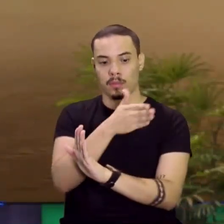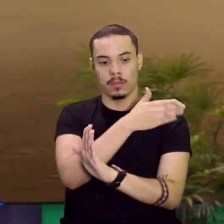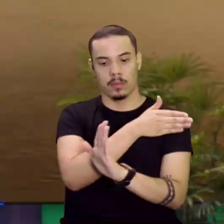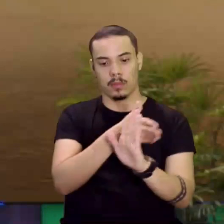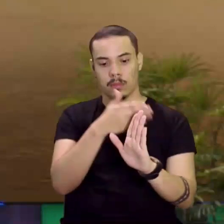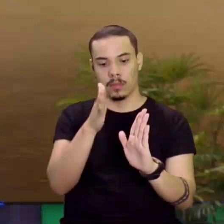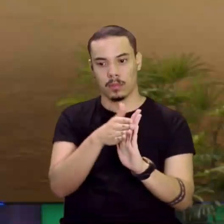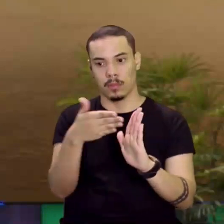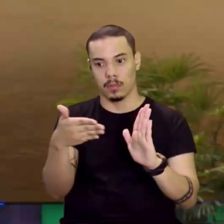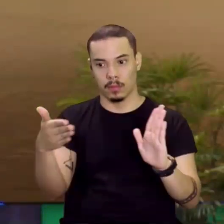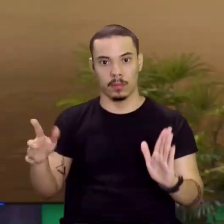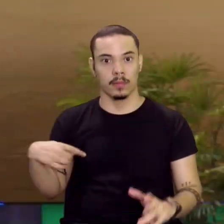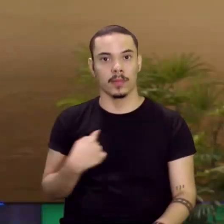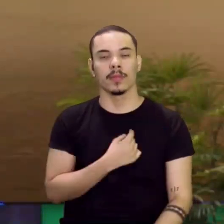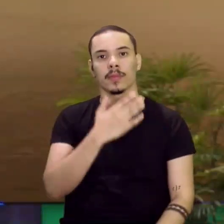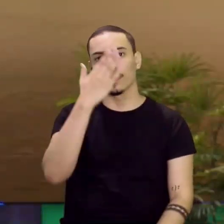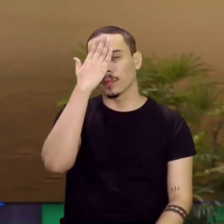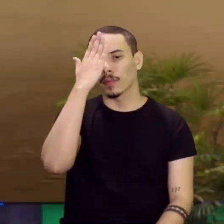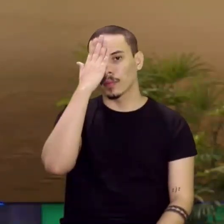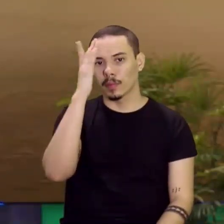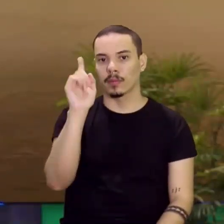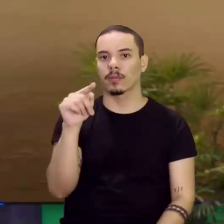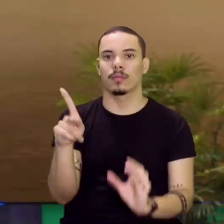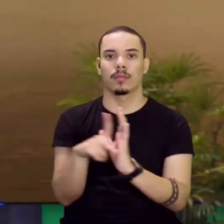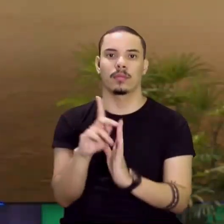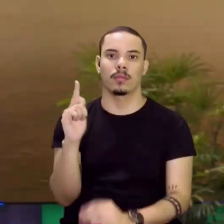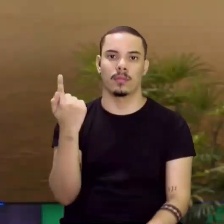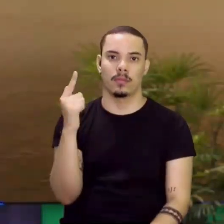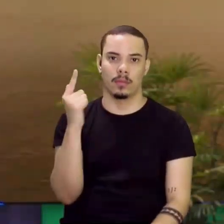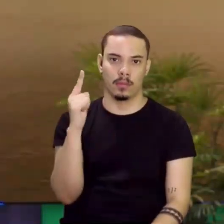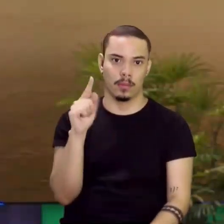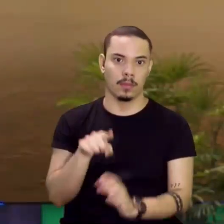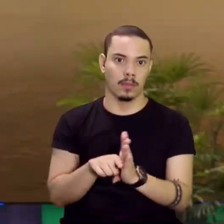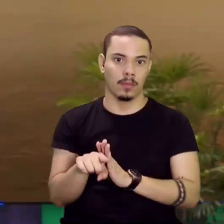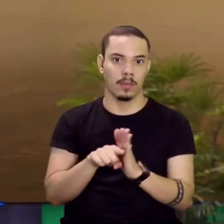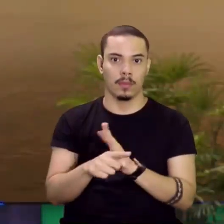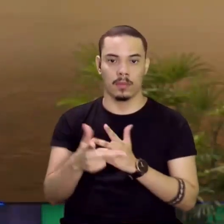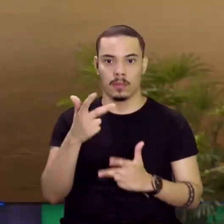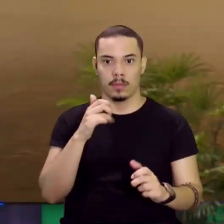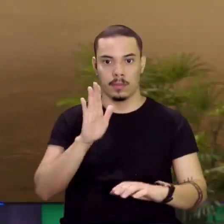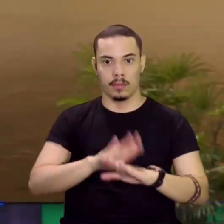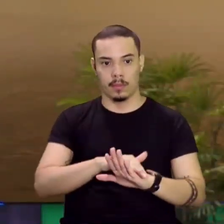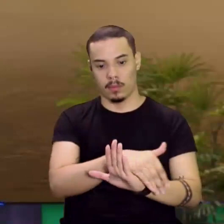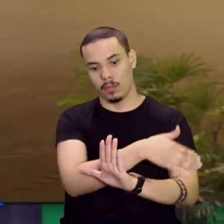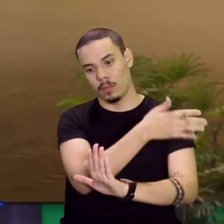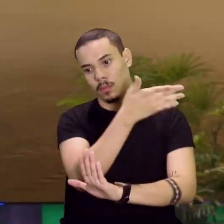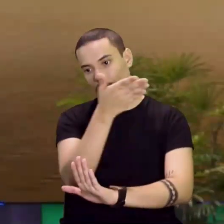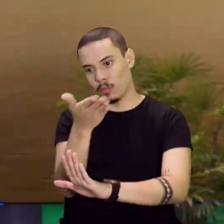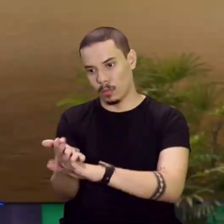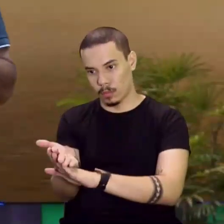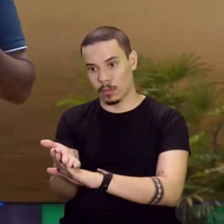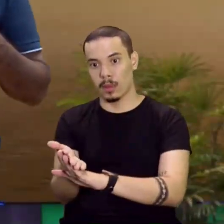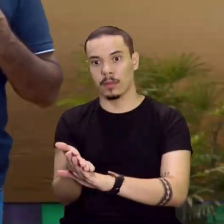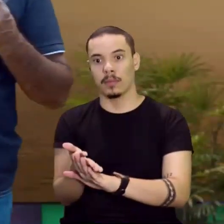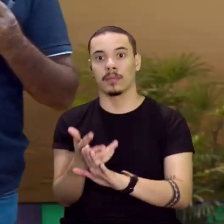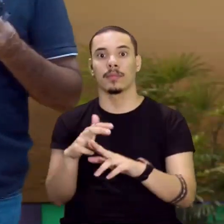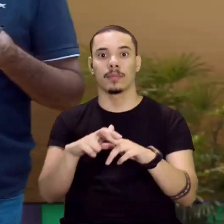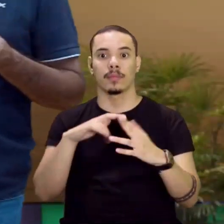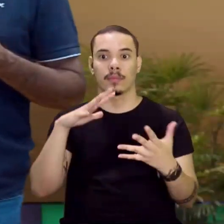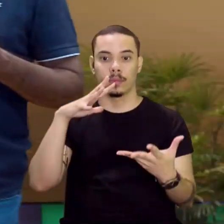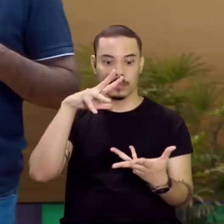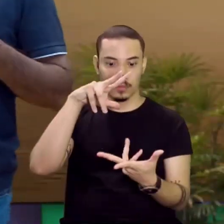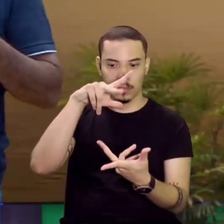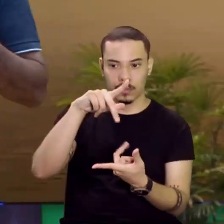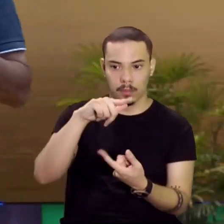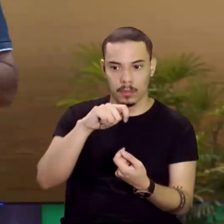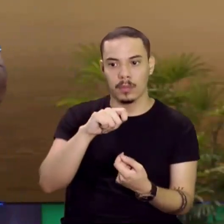pré-cambrianas. São eras geológicas. E aí, o planeta,